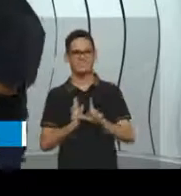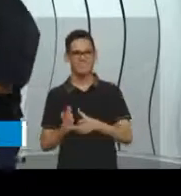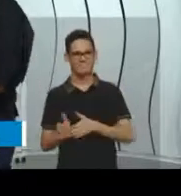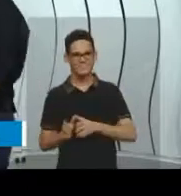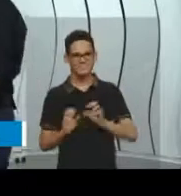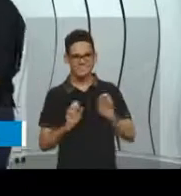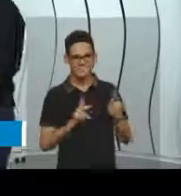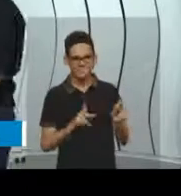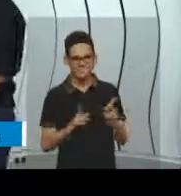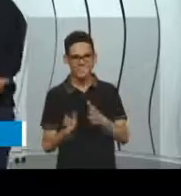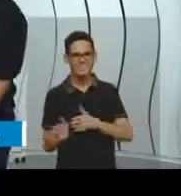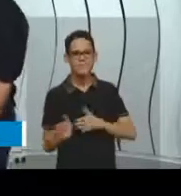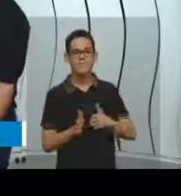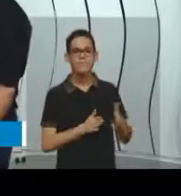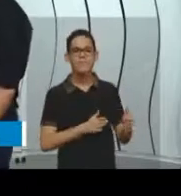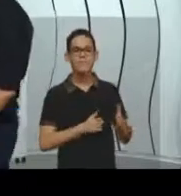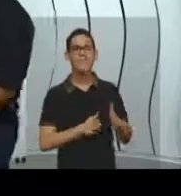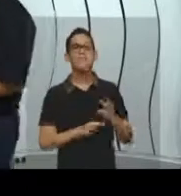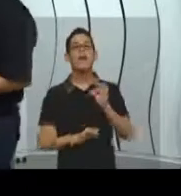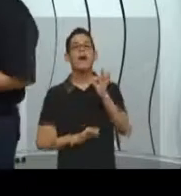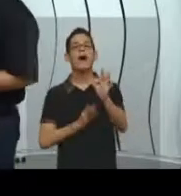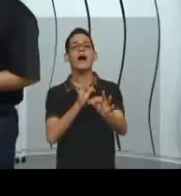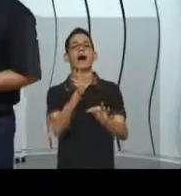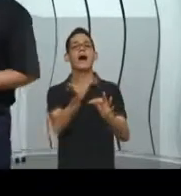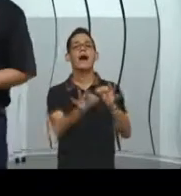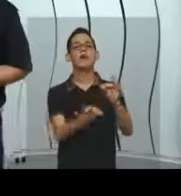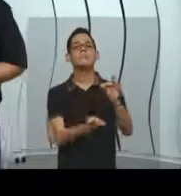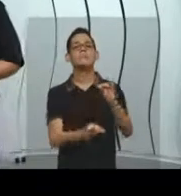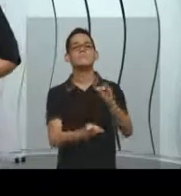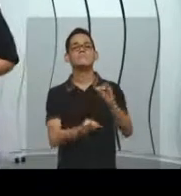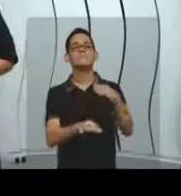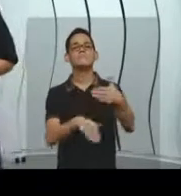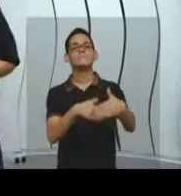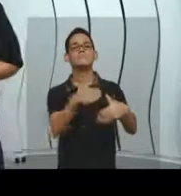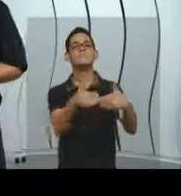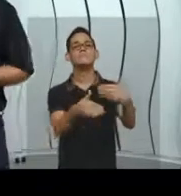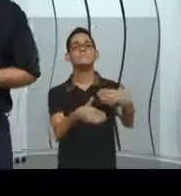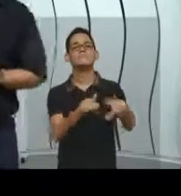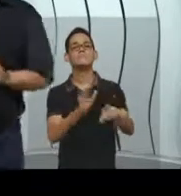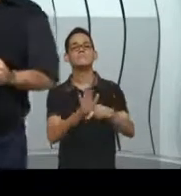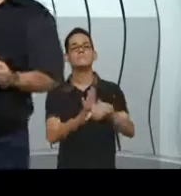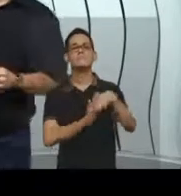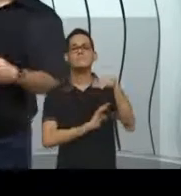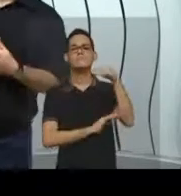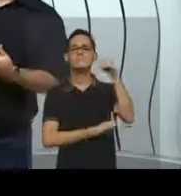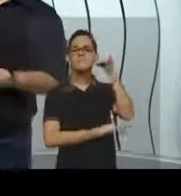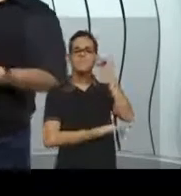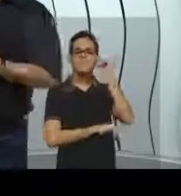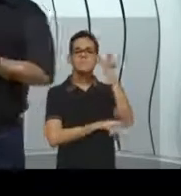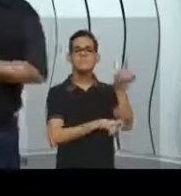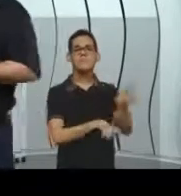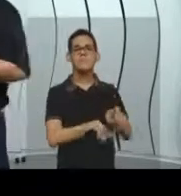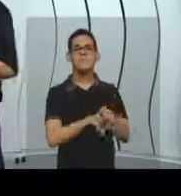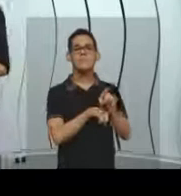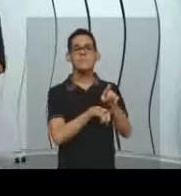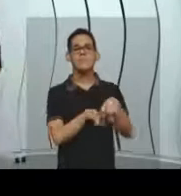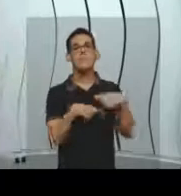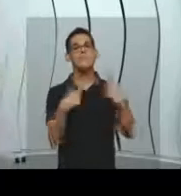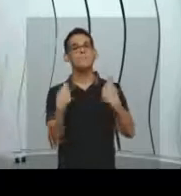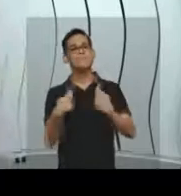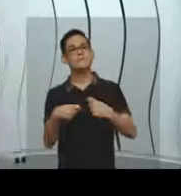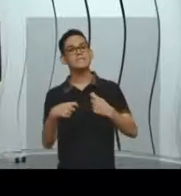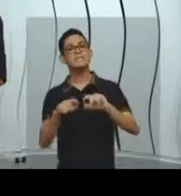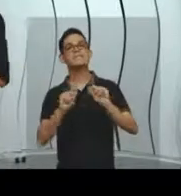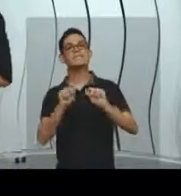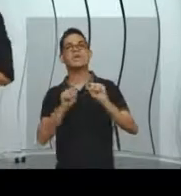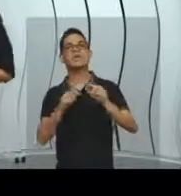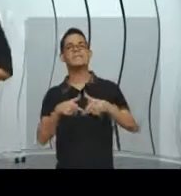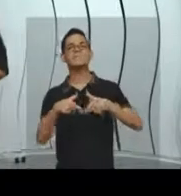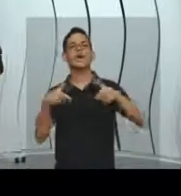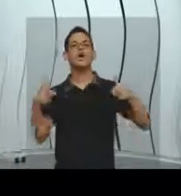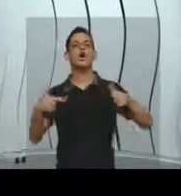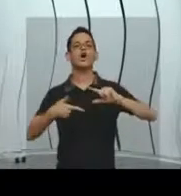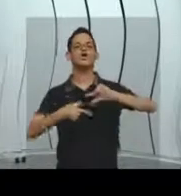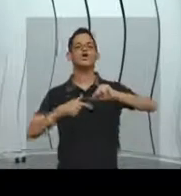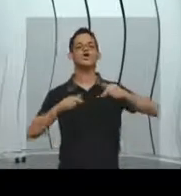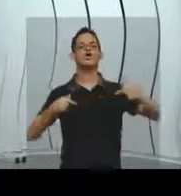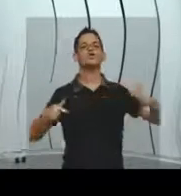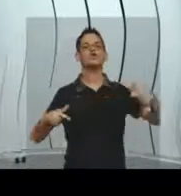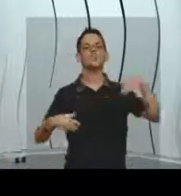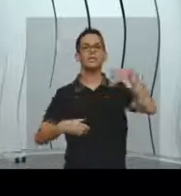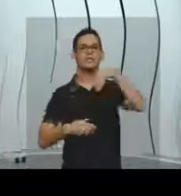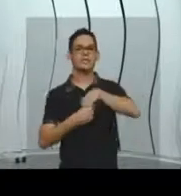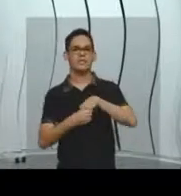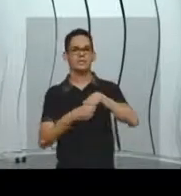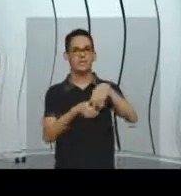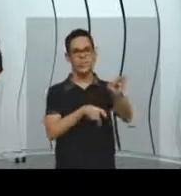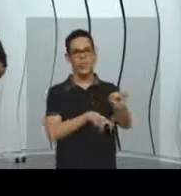A modernização da agropecuária tem exigido maior infraestrutura no campo. Cada vez as